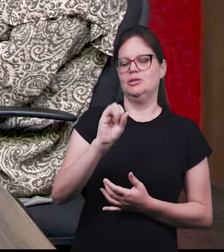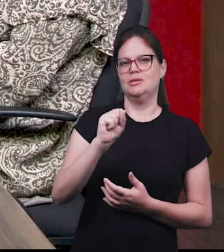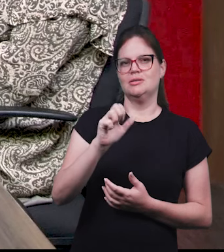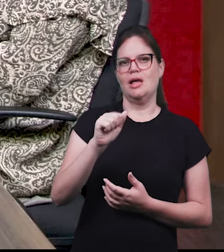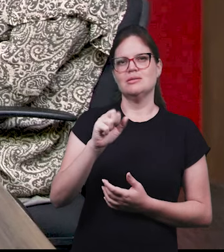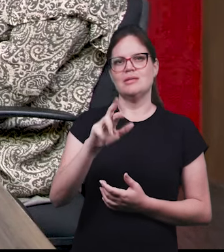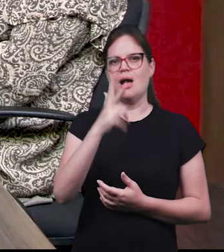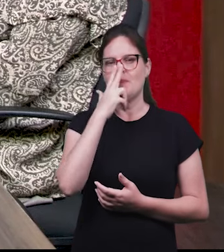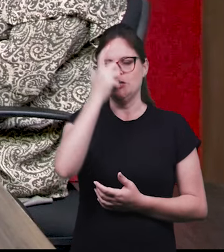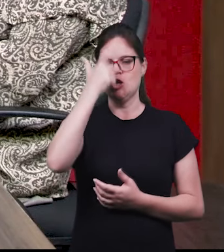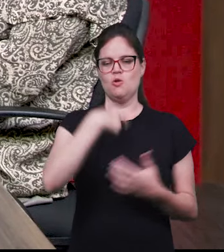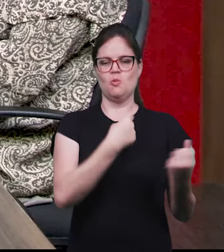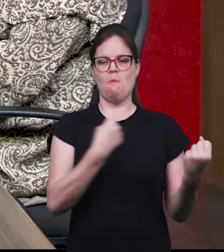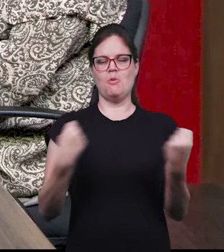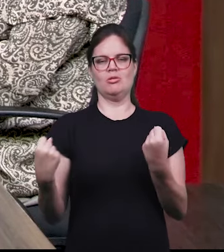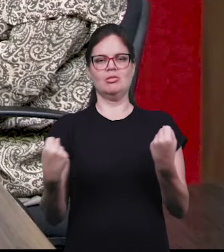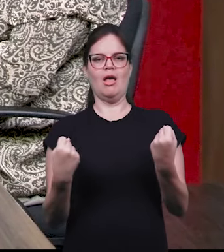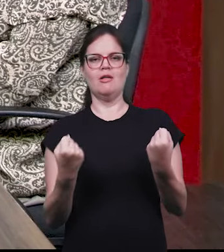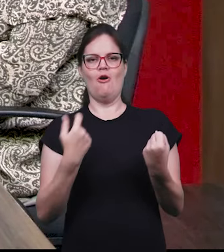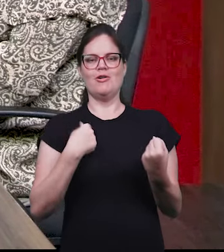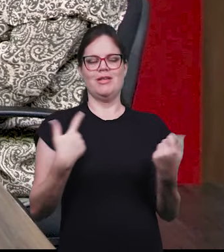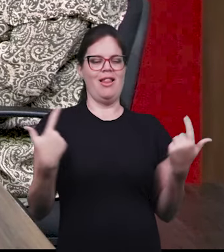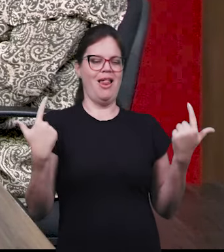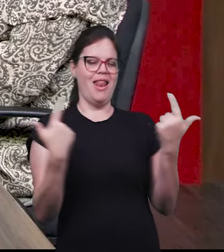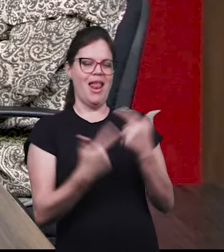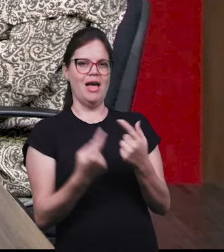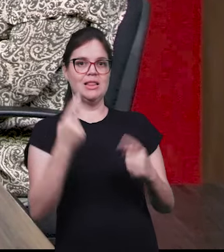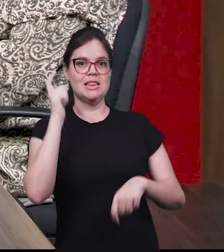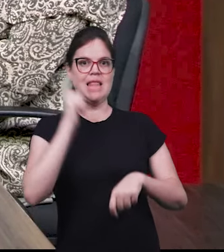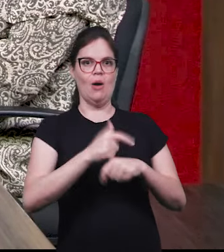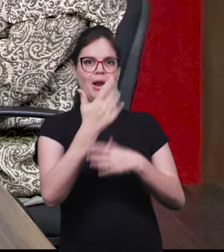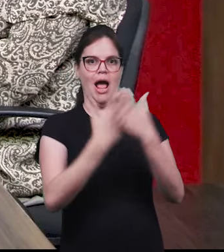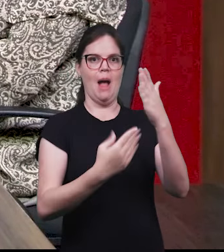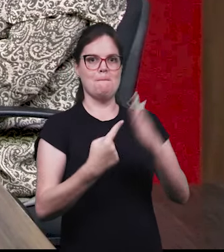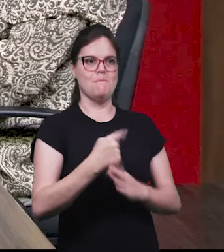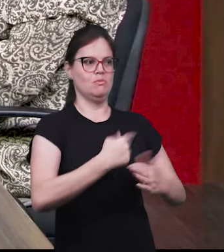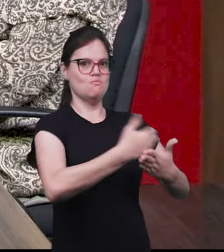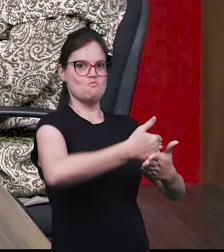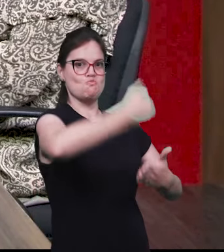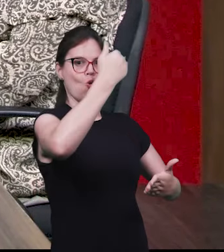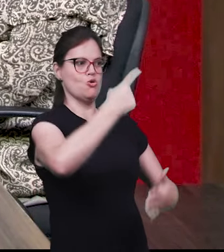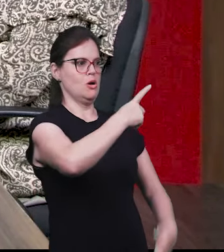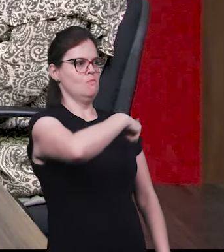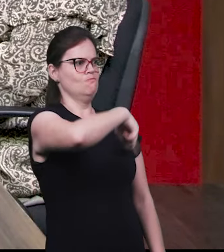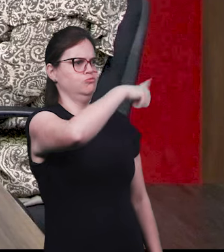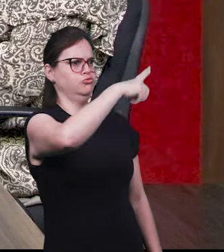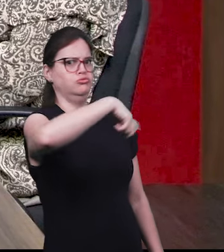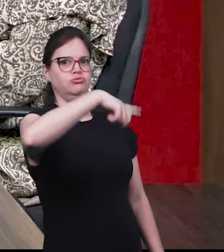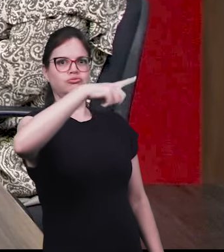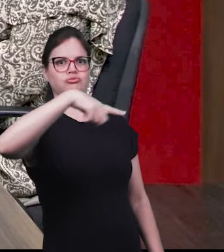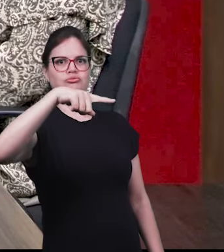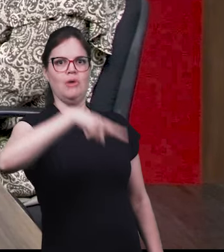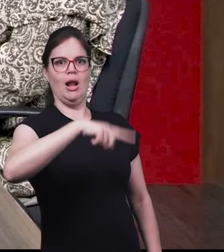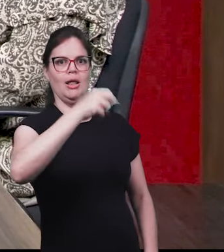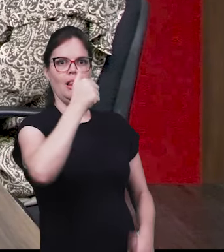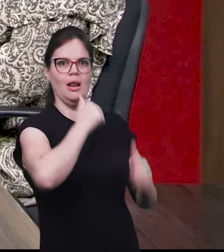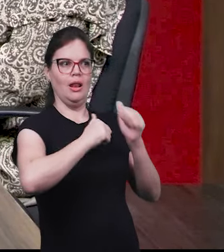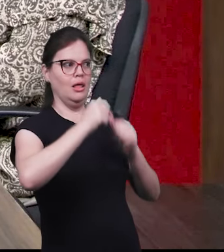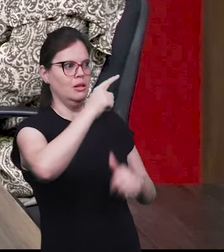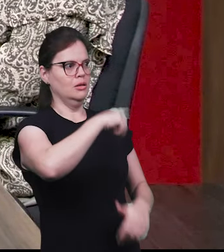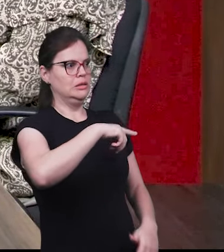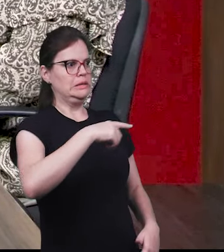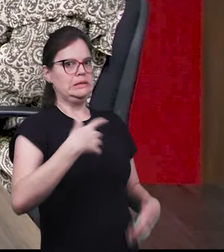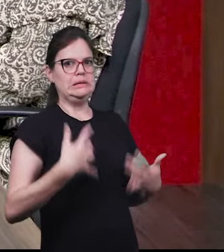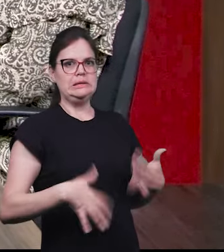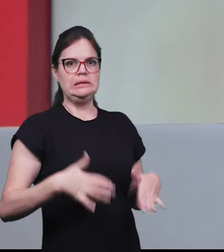se achava, e naquele momento de festa ele foi derrotado. Agora, o mais interessante que eu vou relembrar,